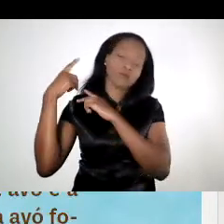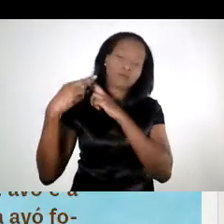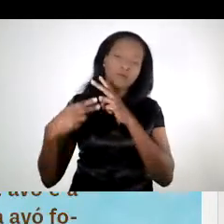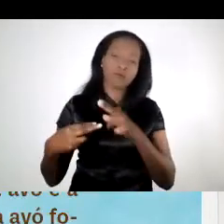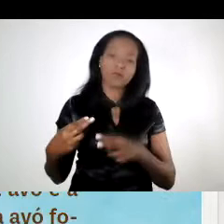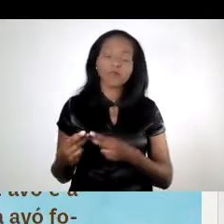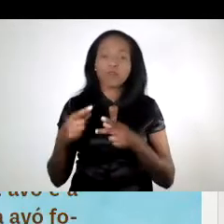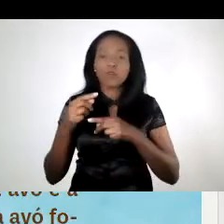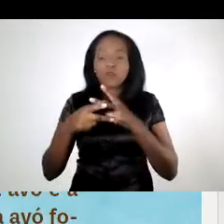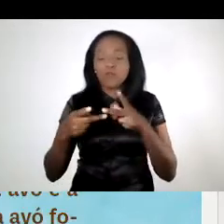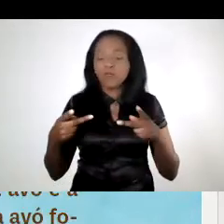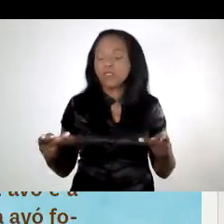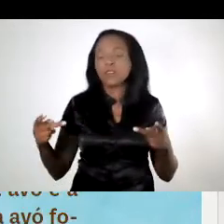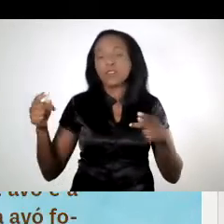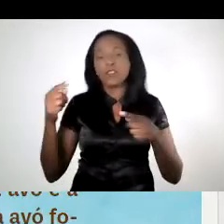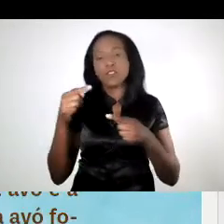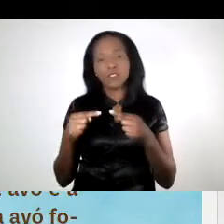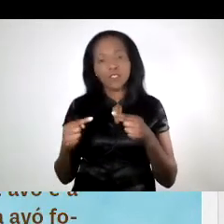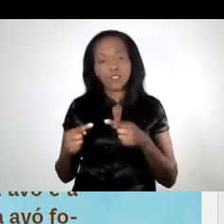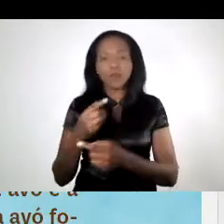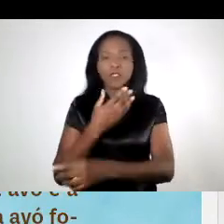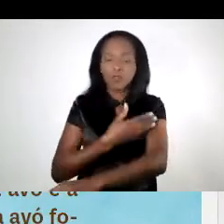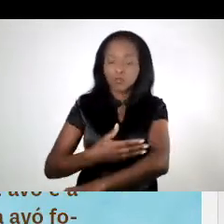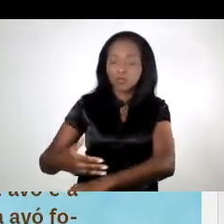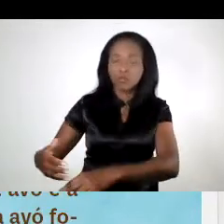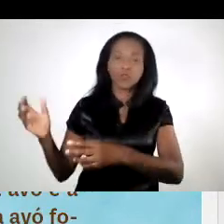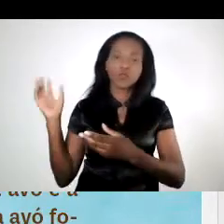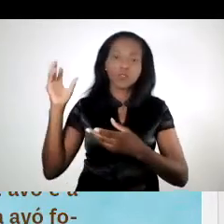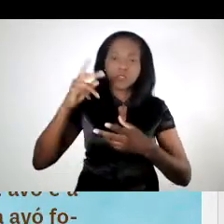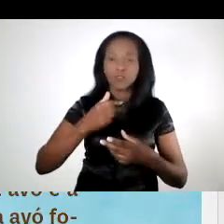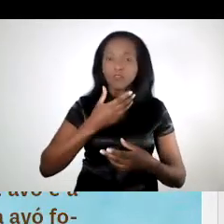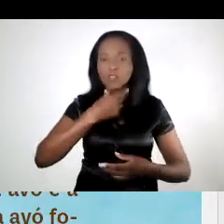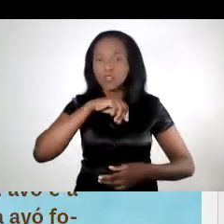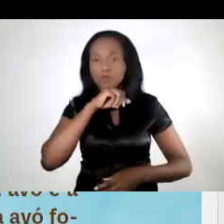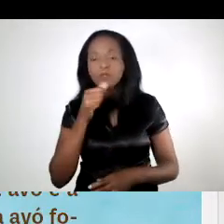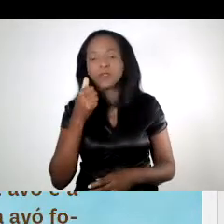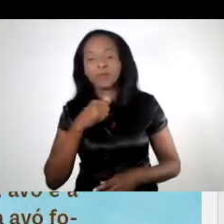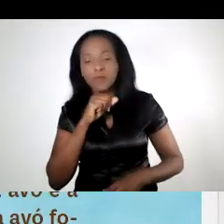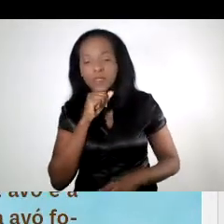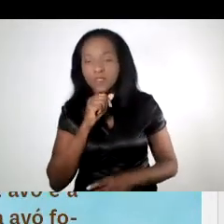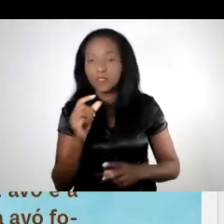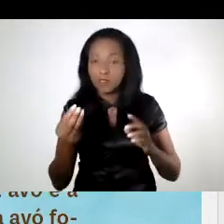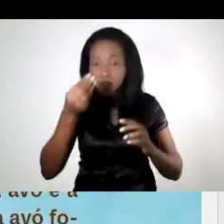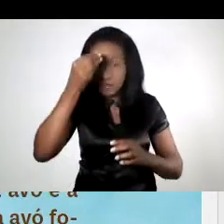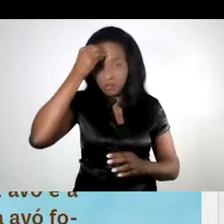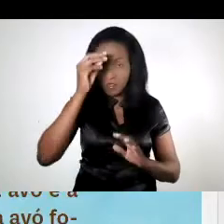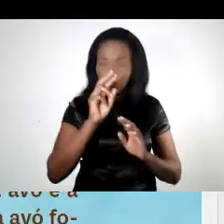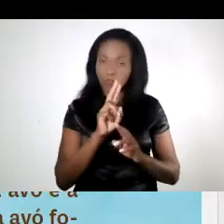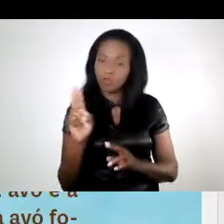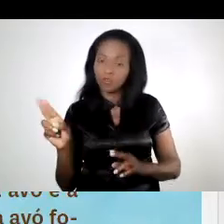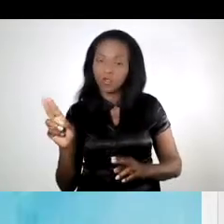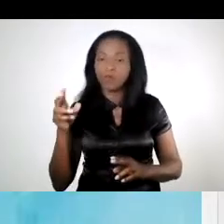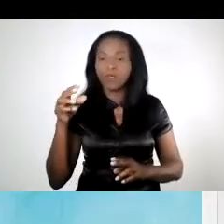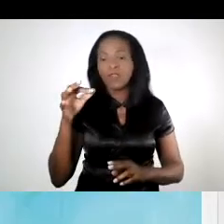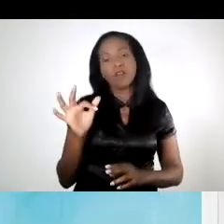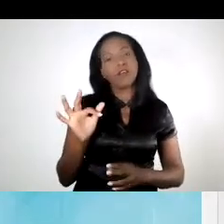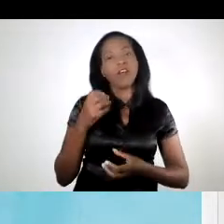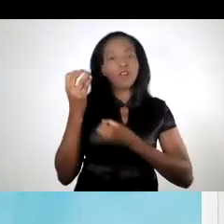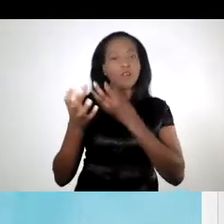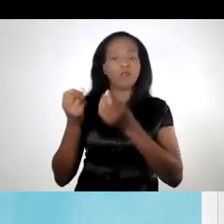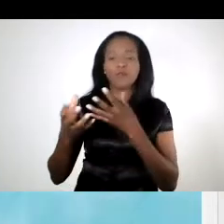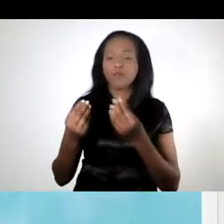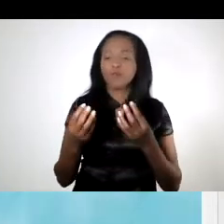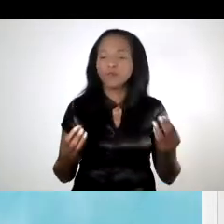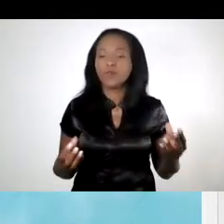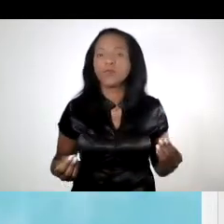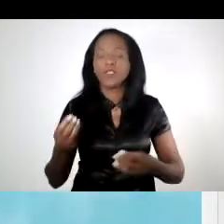da tradição. Anotem o nome desses personagens, né? Fartura, tradição. Olha